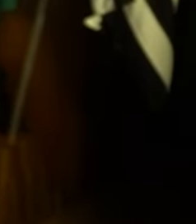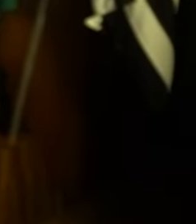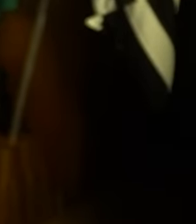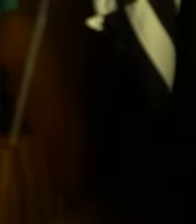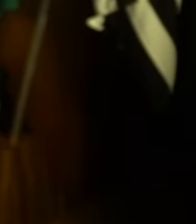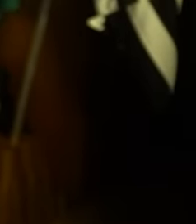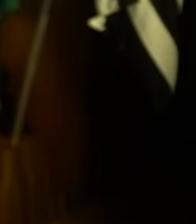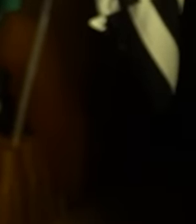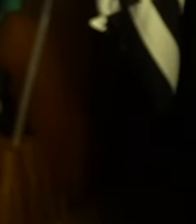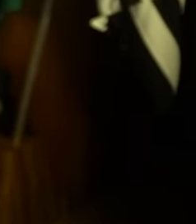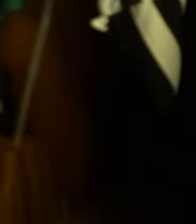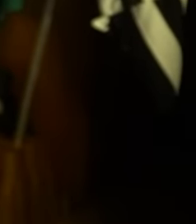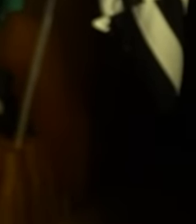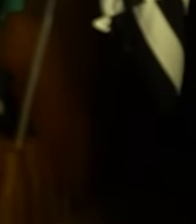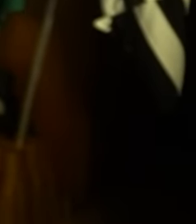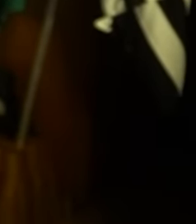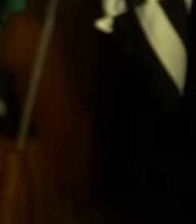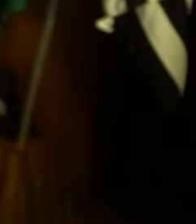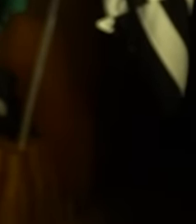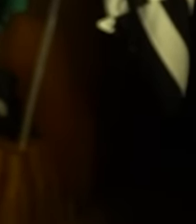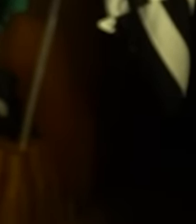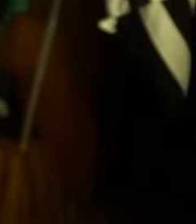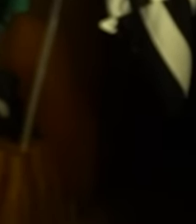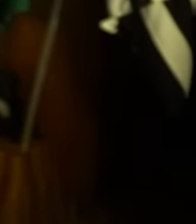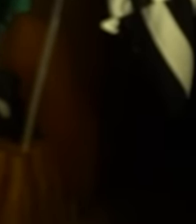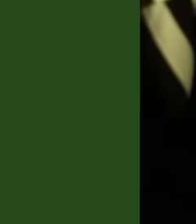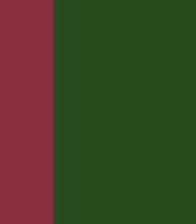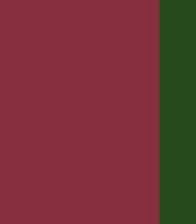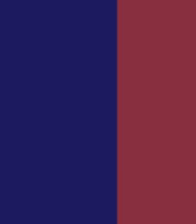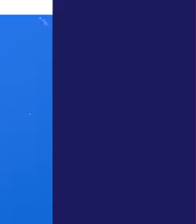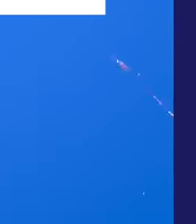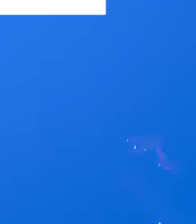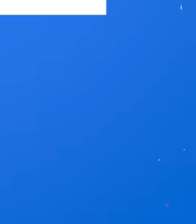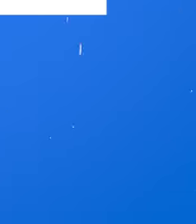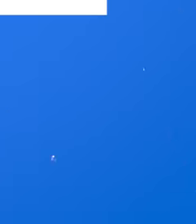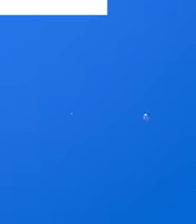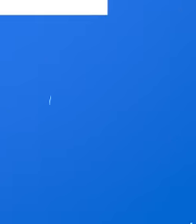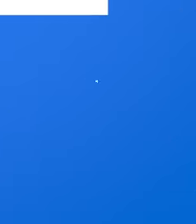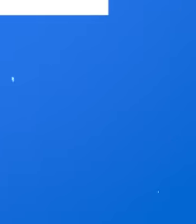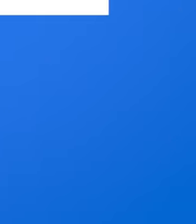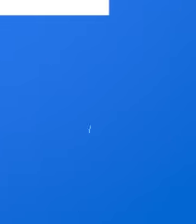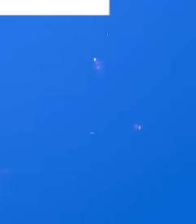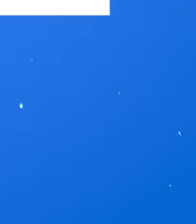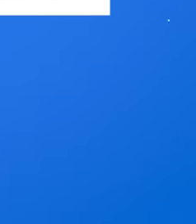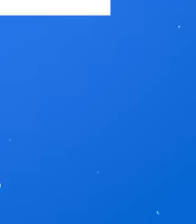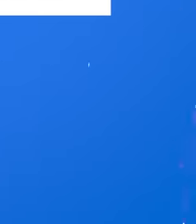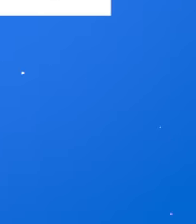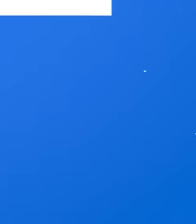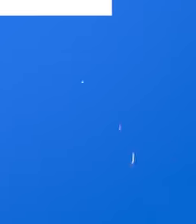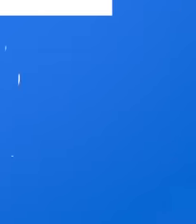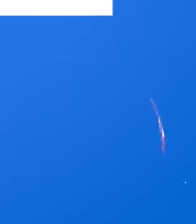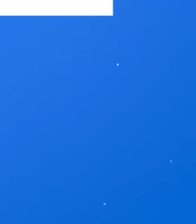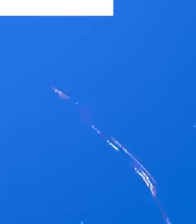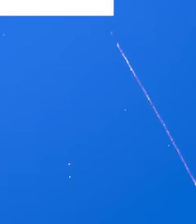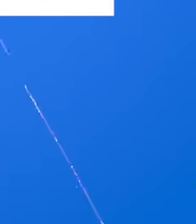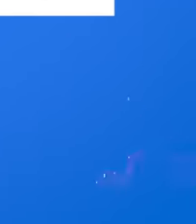Recentemente, né, nós acabamos de viver um pesadelo na campanha da Amanda Vettorazzo com um sujeito maluco que chegou na delegacia, foi pego com